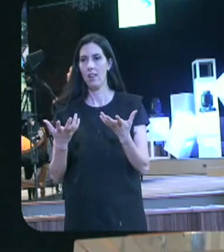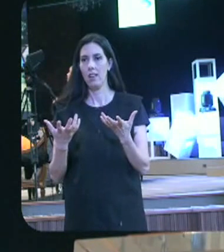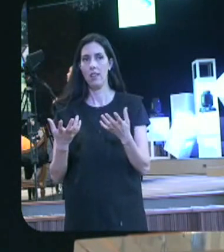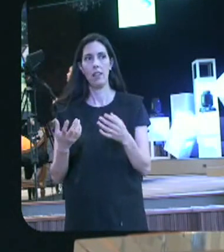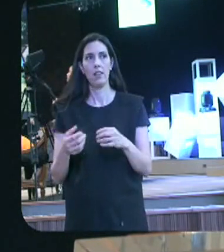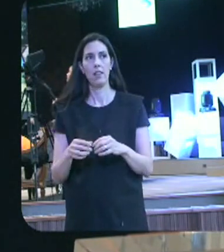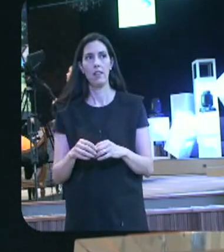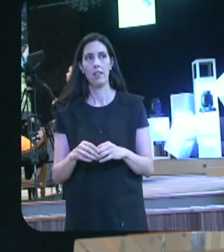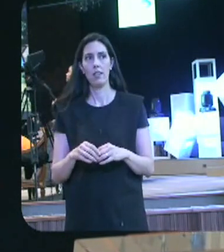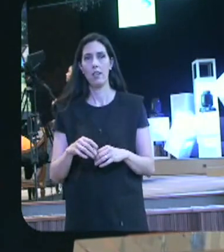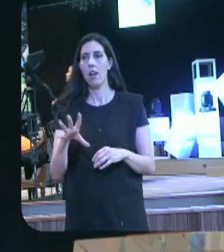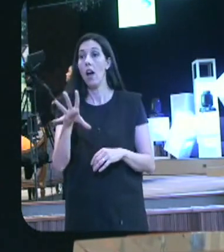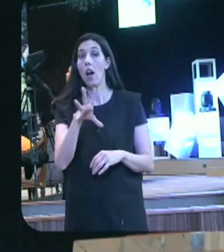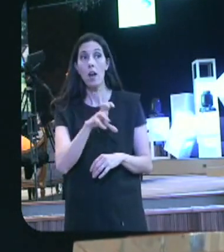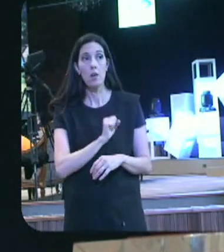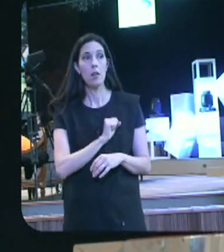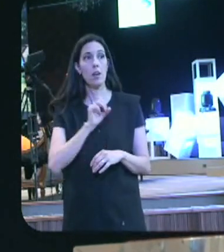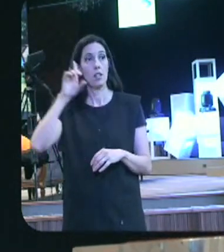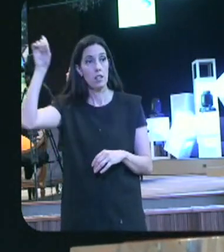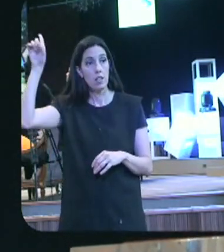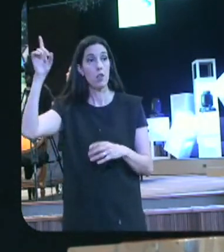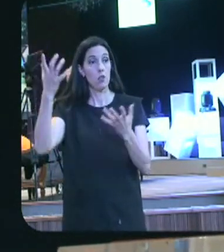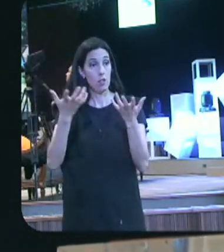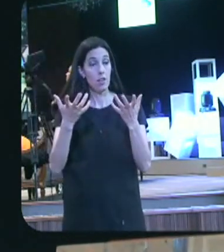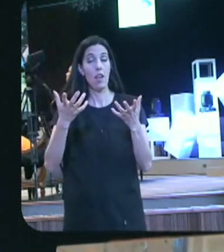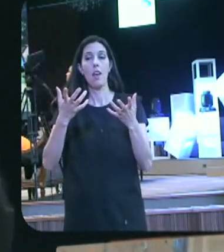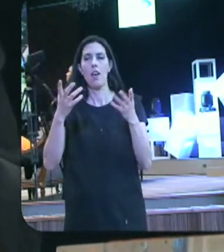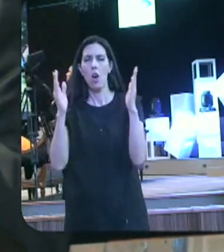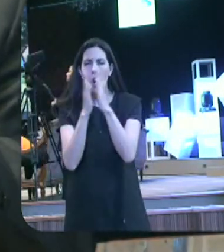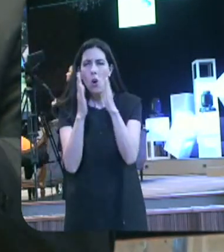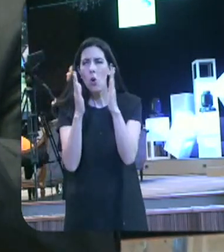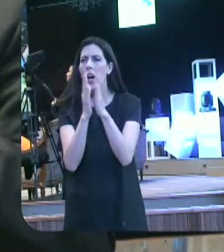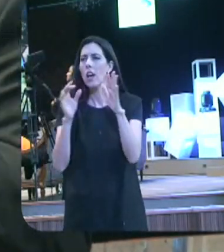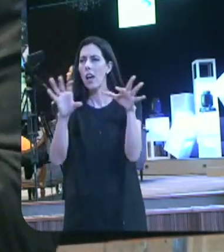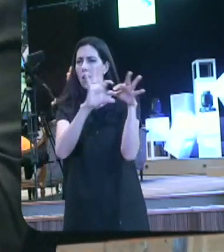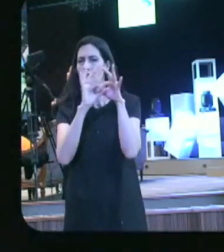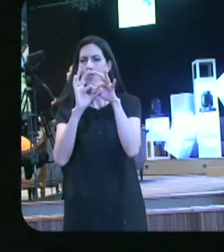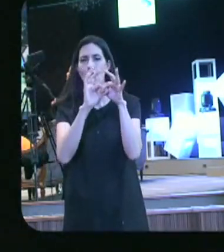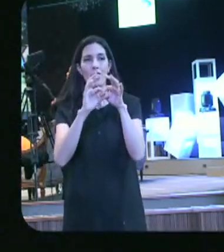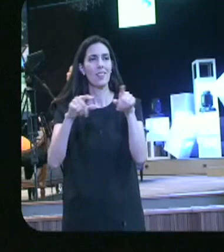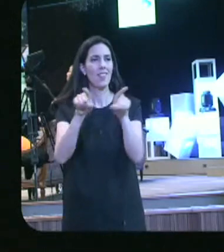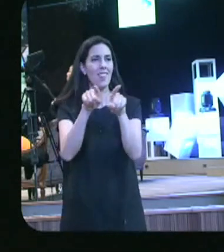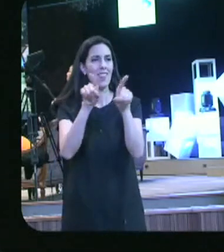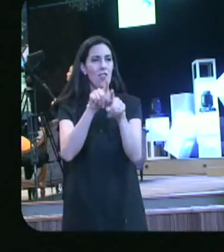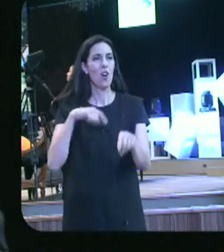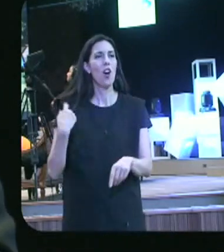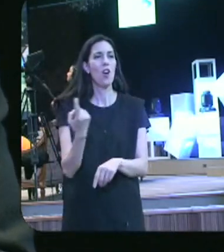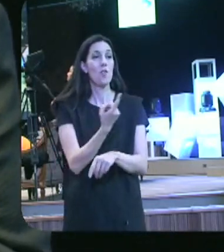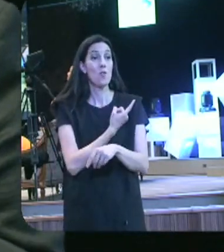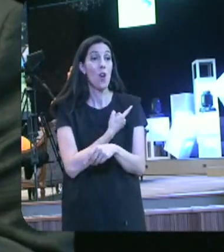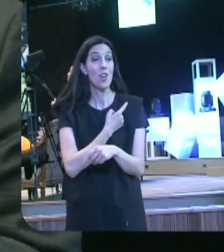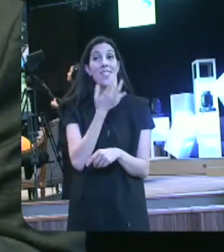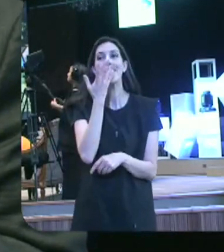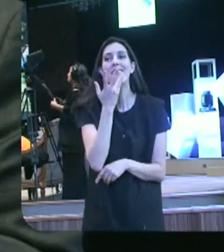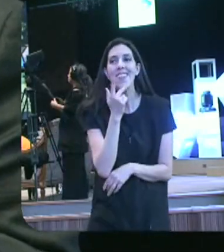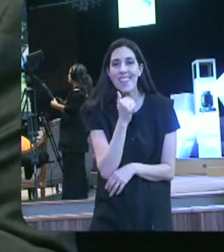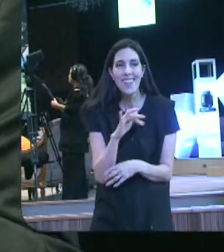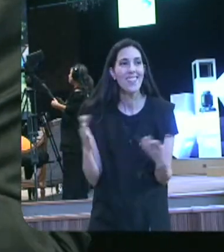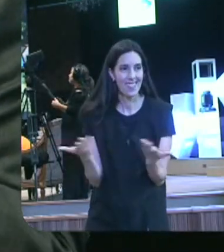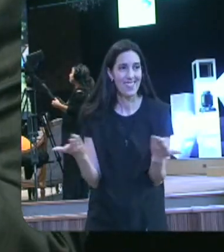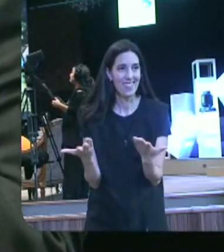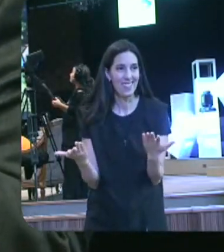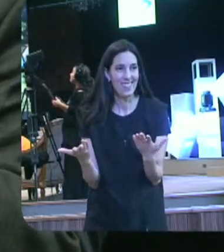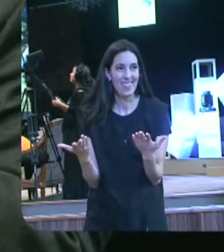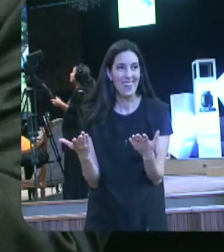gente orar junto. E lembra, como criança, quem está pulando no colo é você, não é?